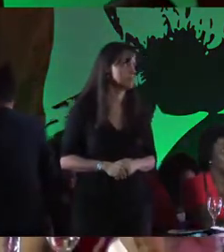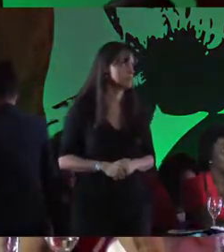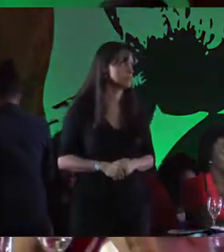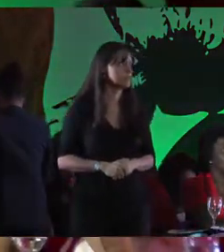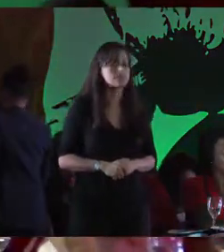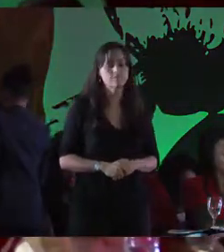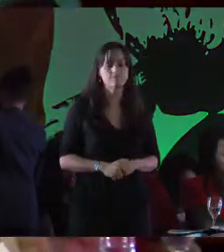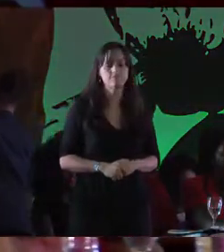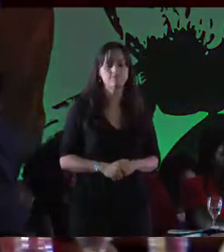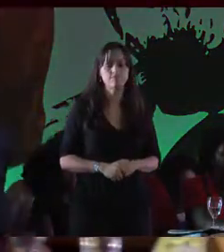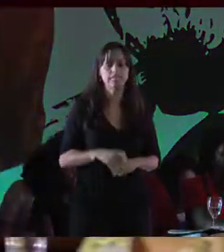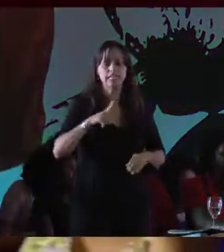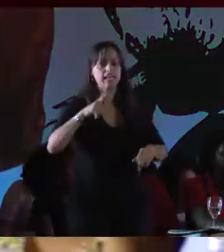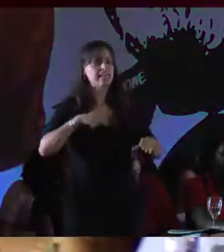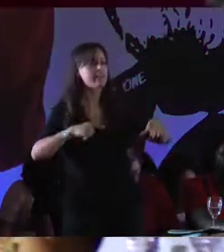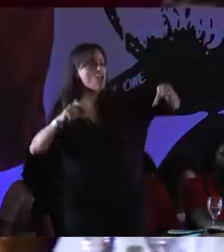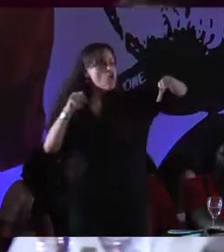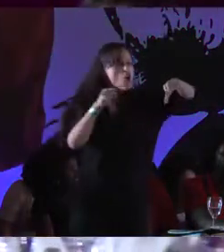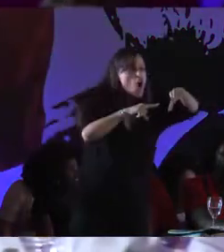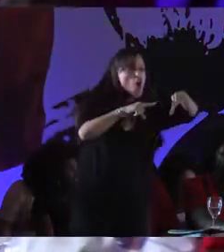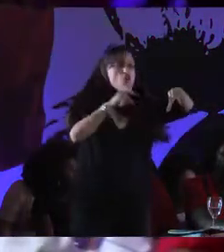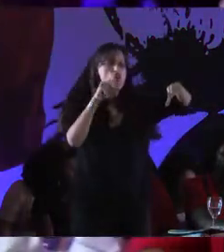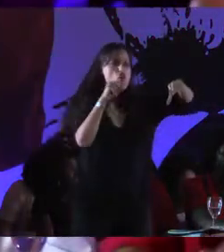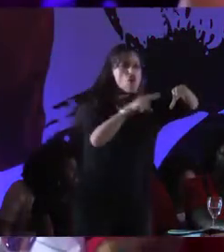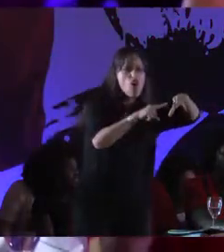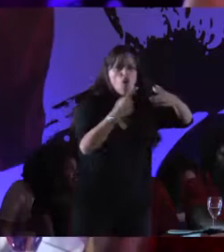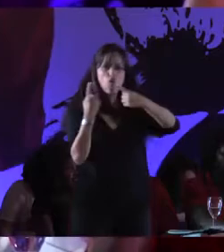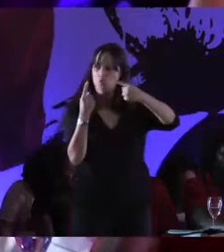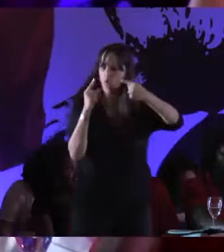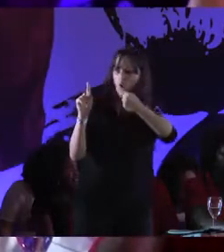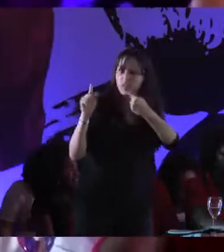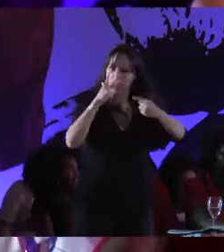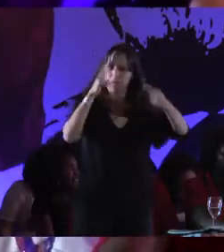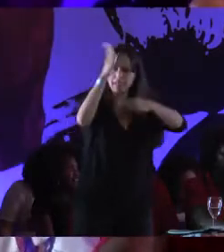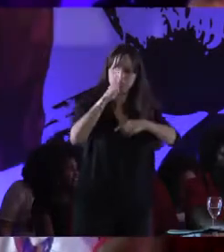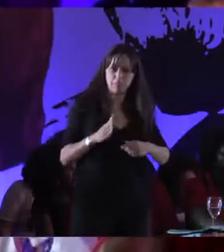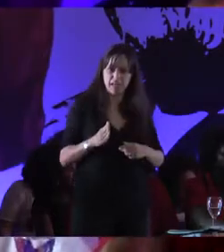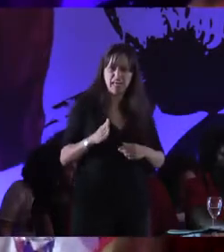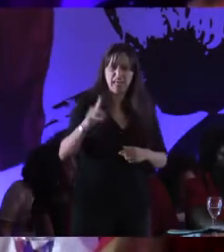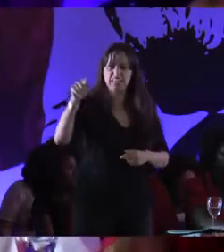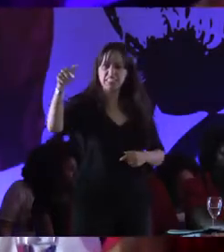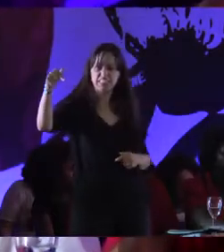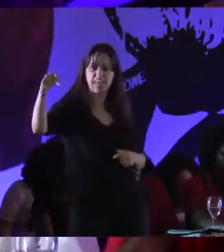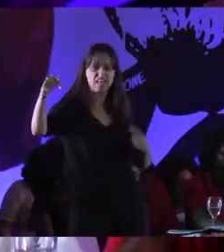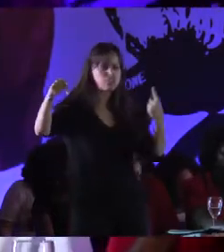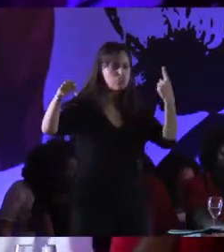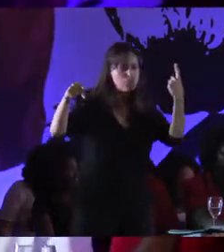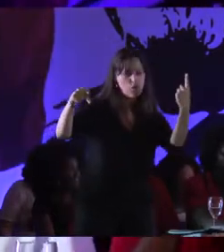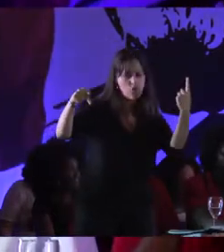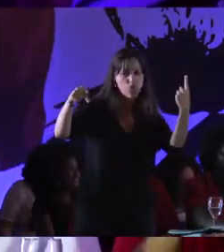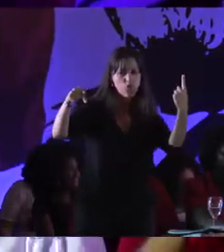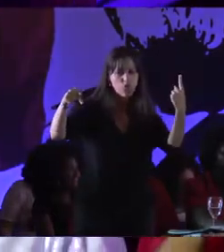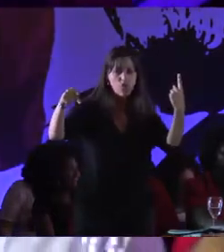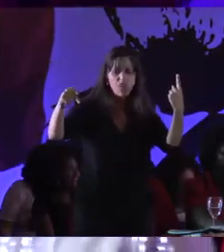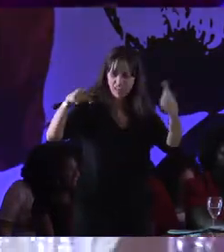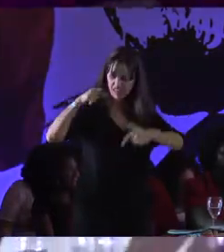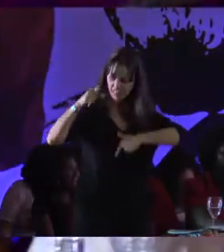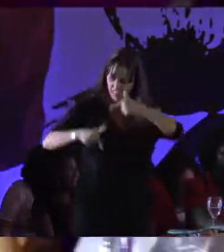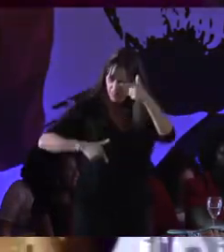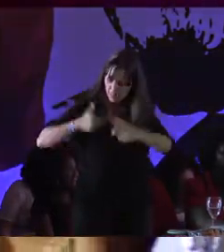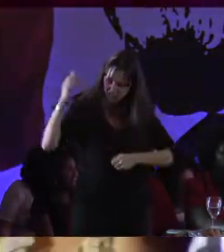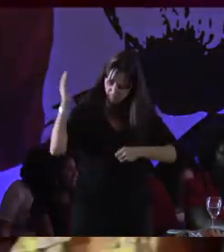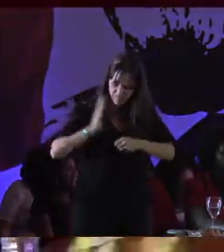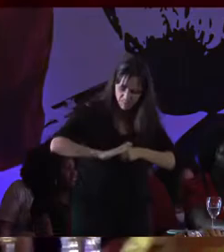Mais um gol contra, que muita gente comemorou. É cada 7-1 que cai na conta do